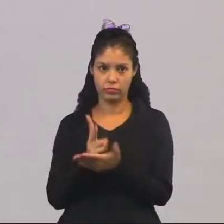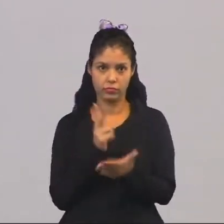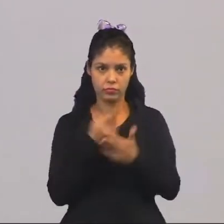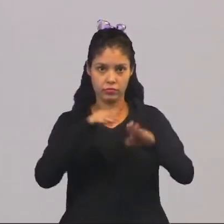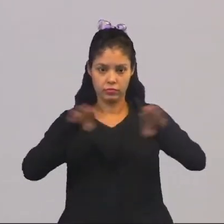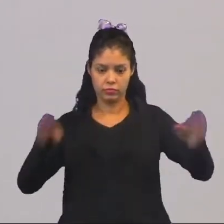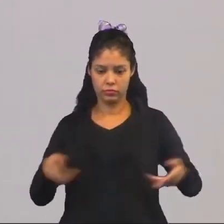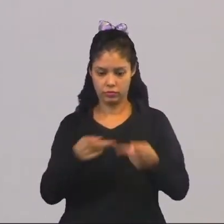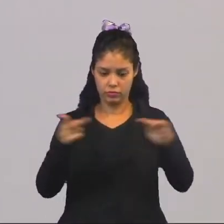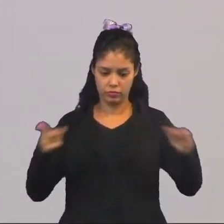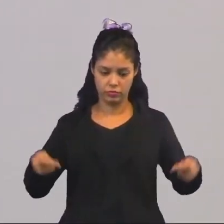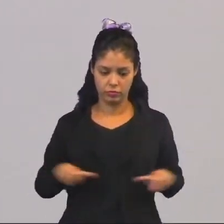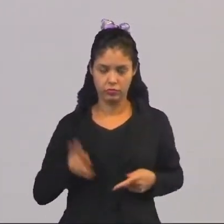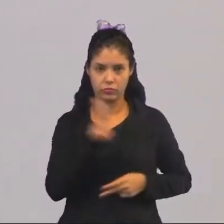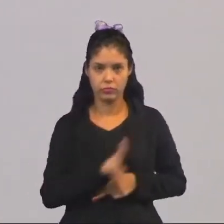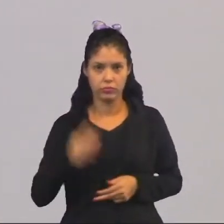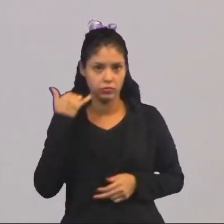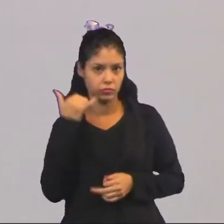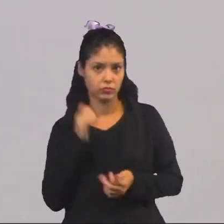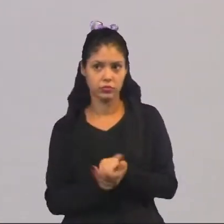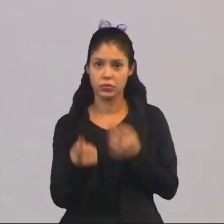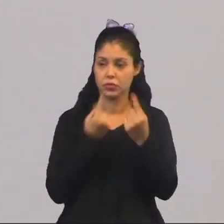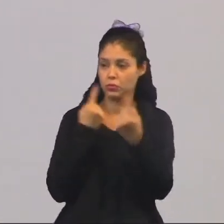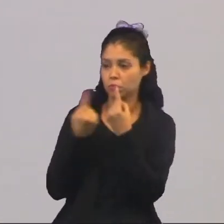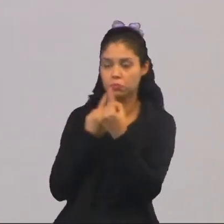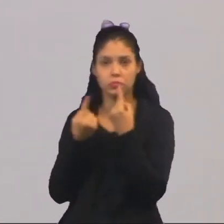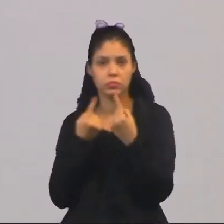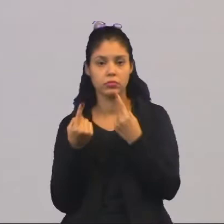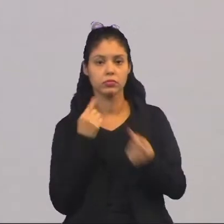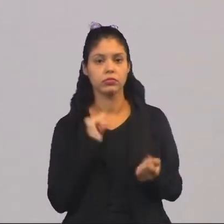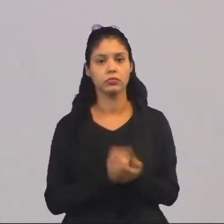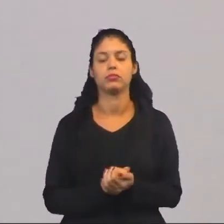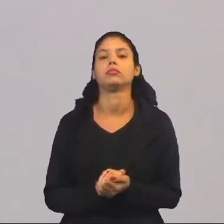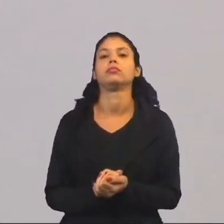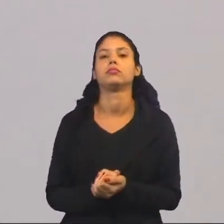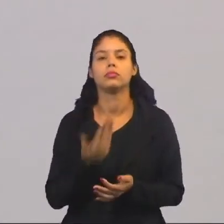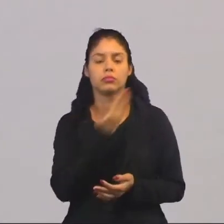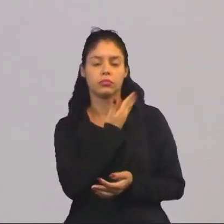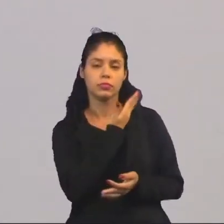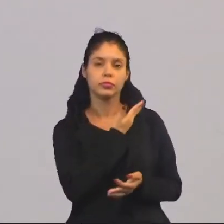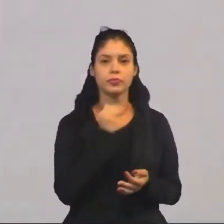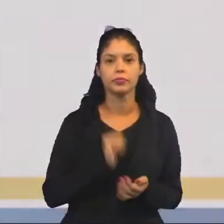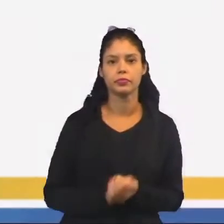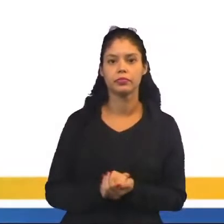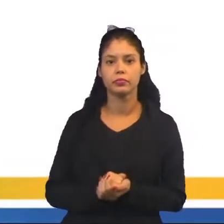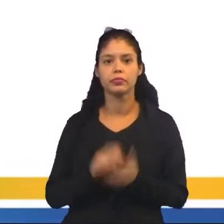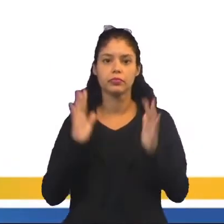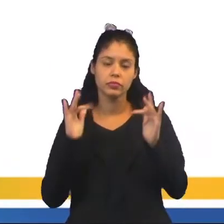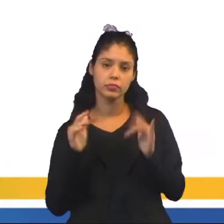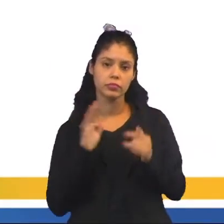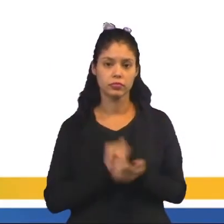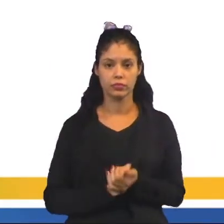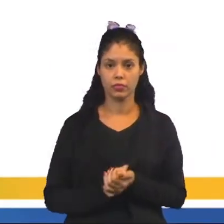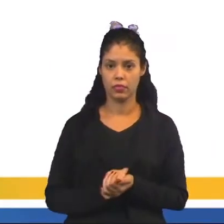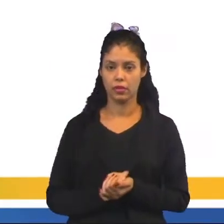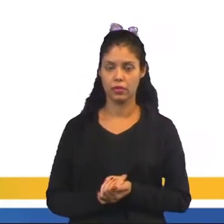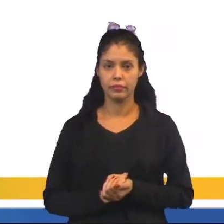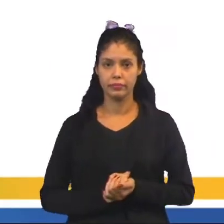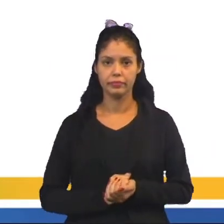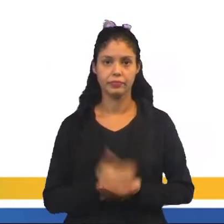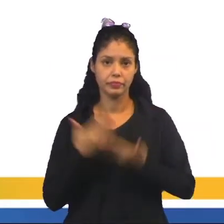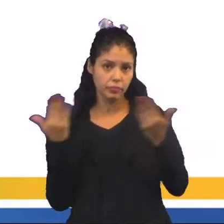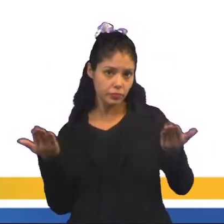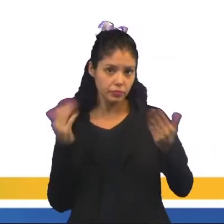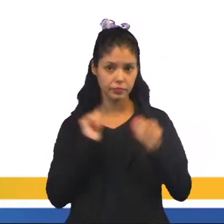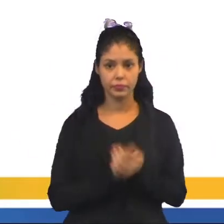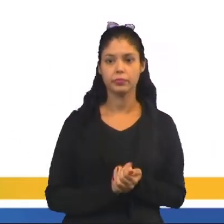pizza, está usando o celular e deixa de conversar com o seu colega, sua namorada, enfim. Então, essa